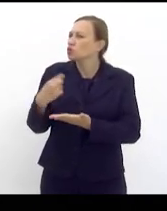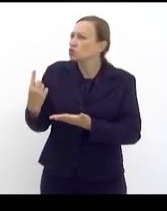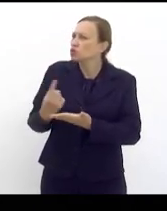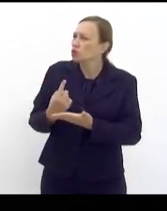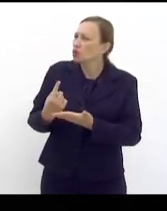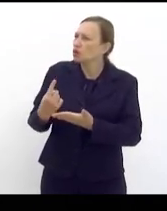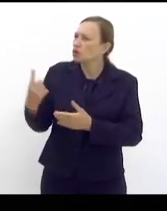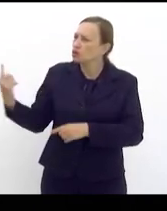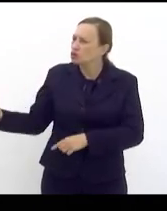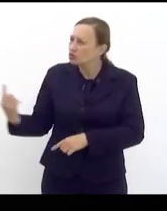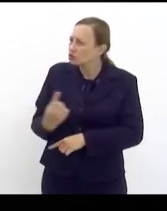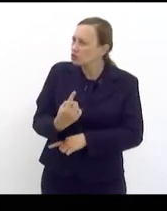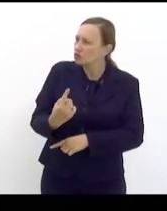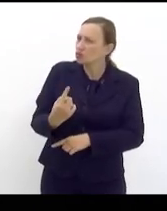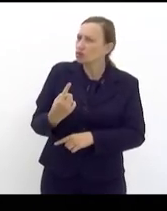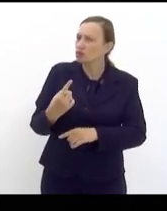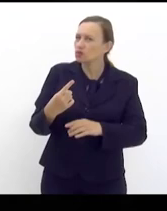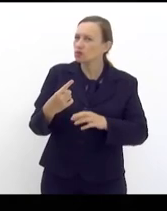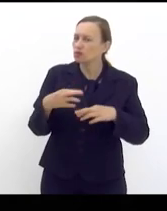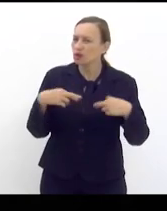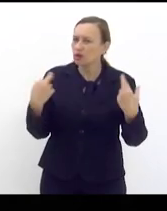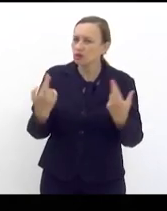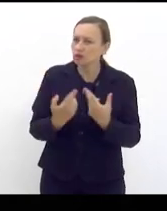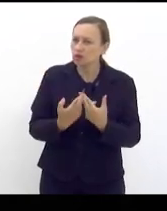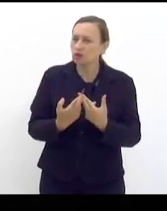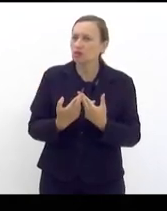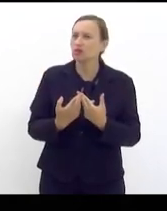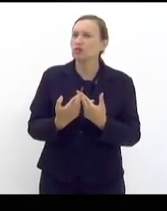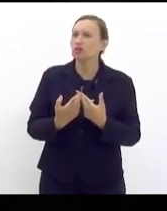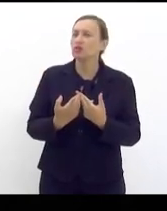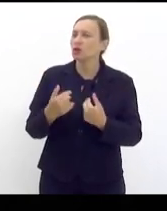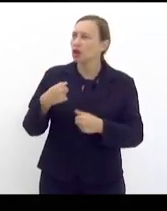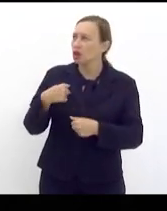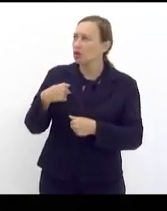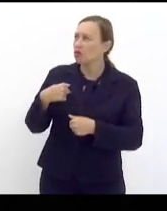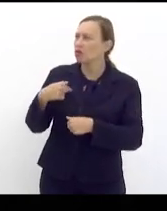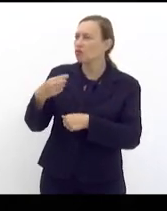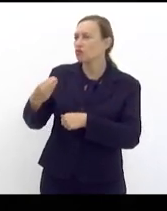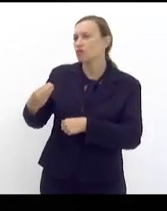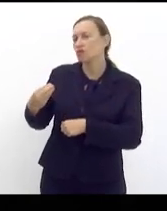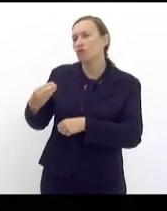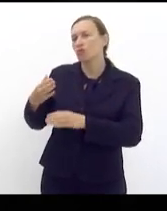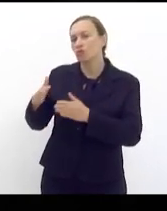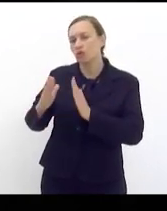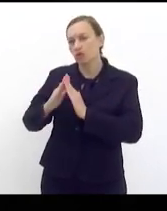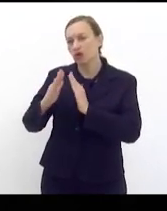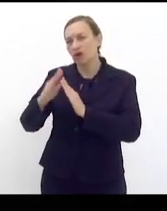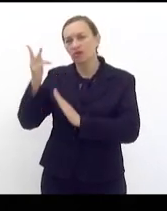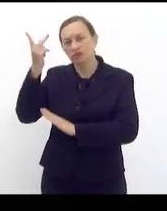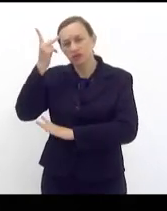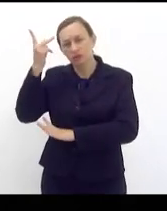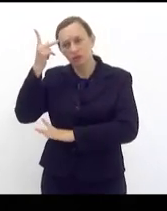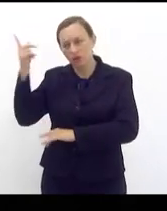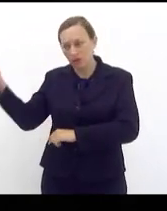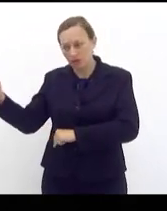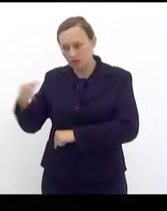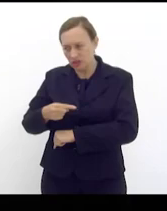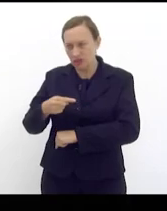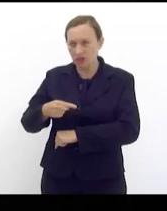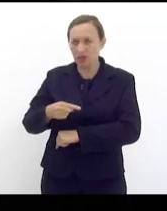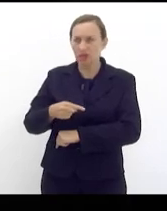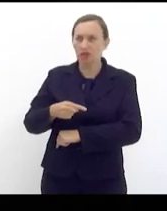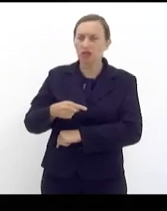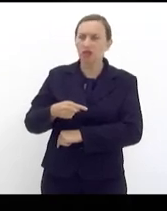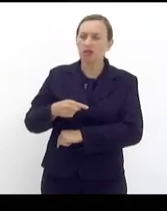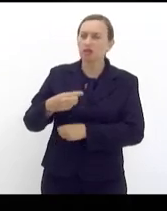a Convenção Nacional, eu era do Estado de São Paulo, e nós vimos para a Convenção Nacional aqui no